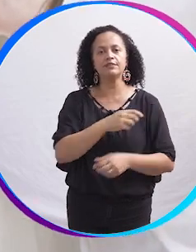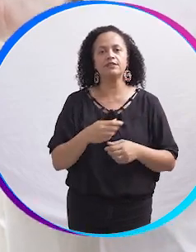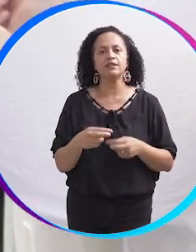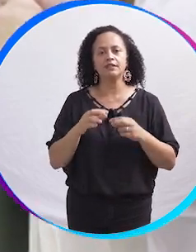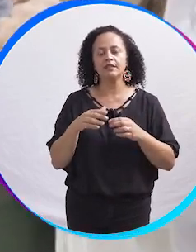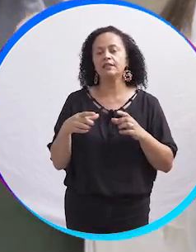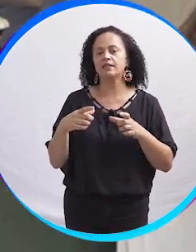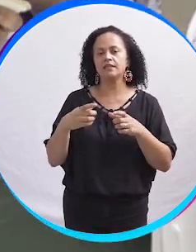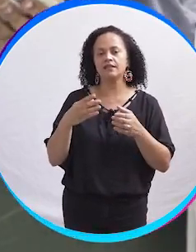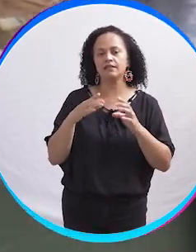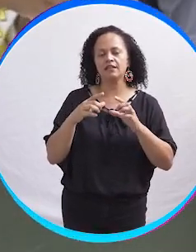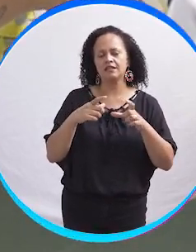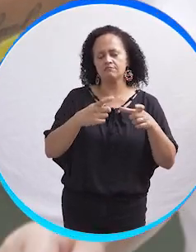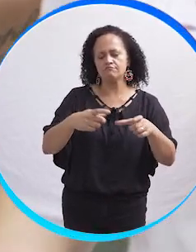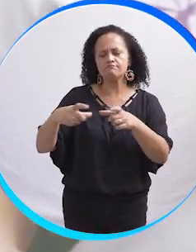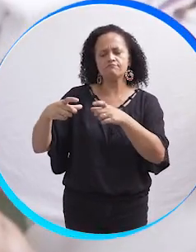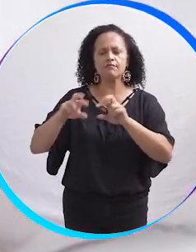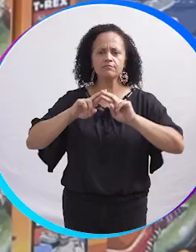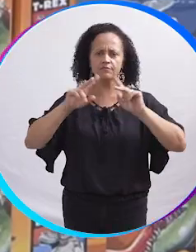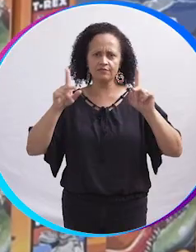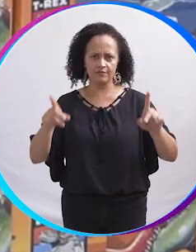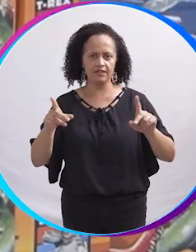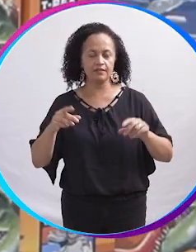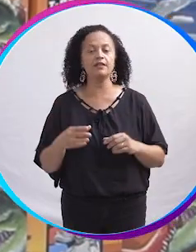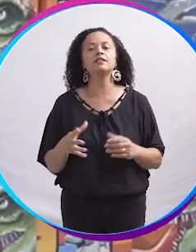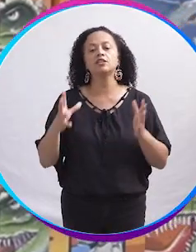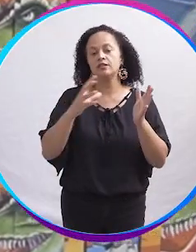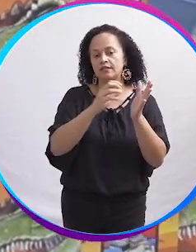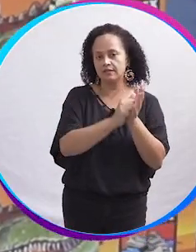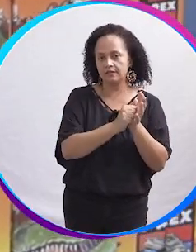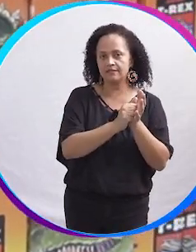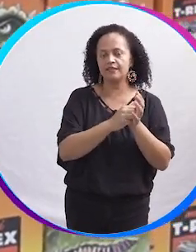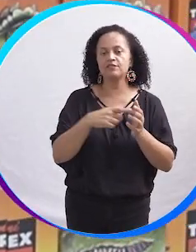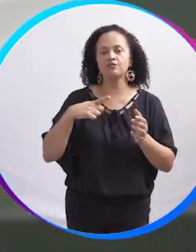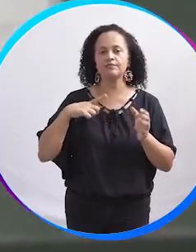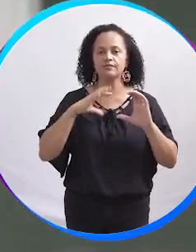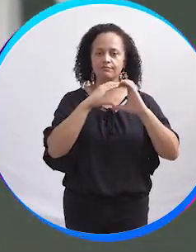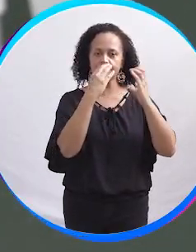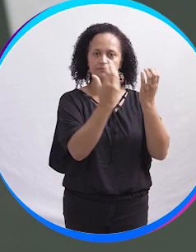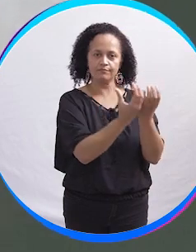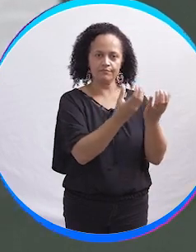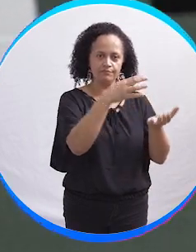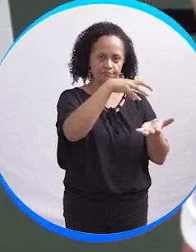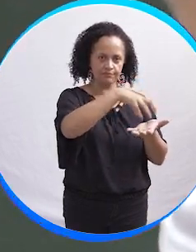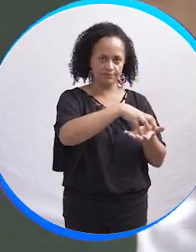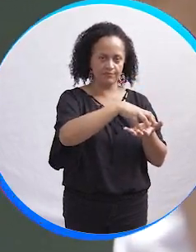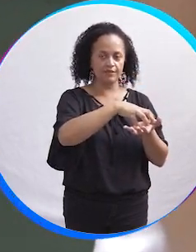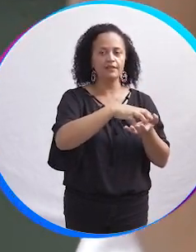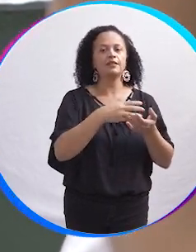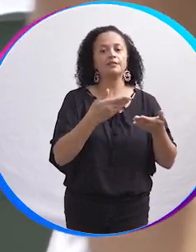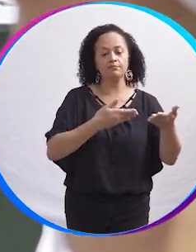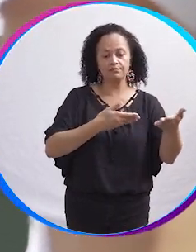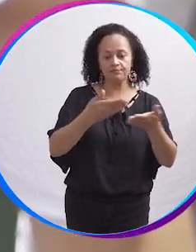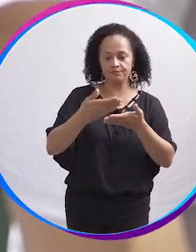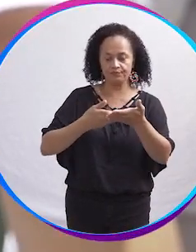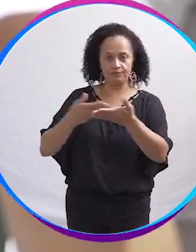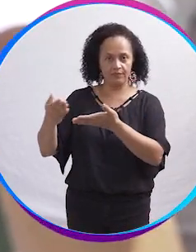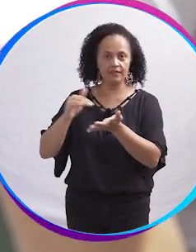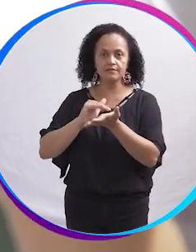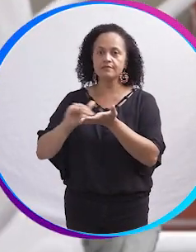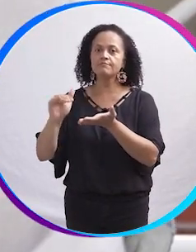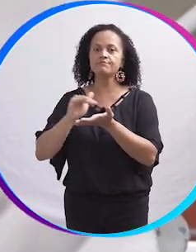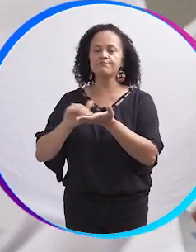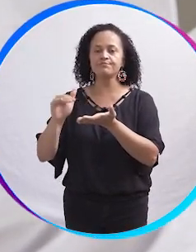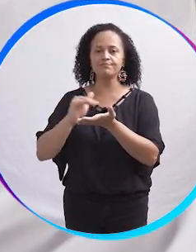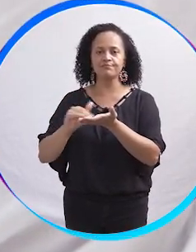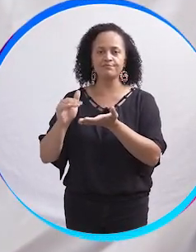e foram cadastradas na campanha retiraram no ginásio José Correia. A distribuição foi coordenada pela equipe da